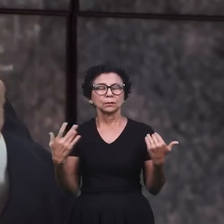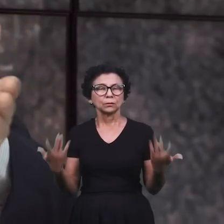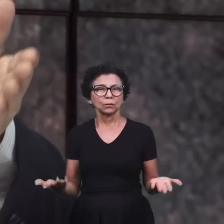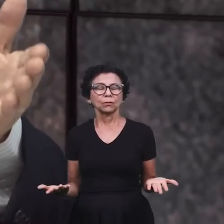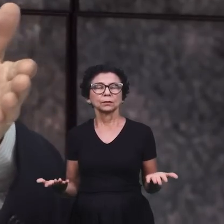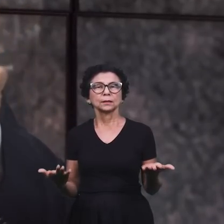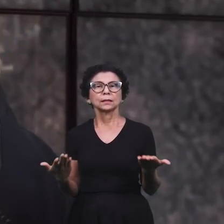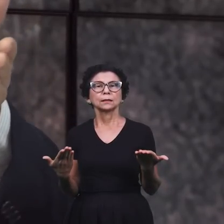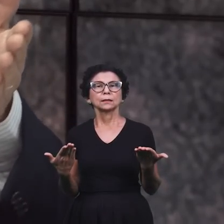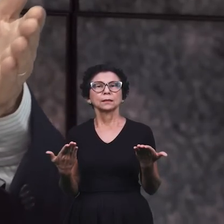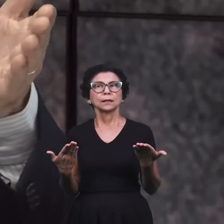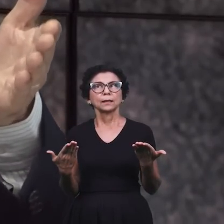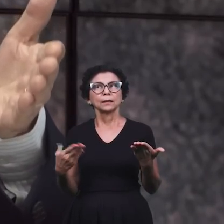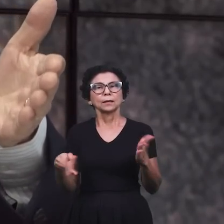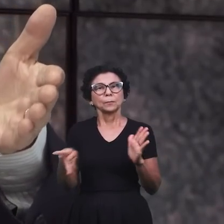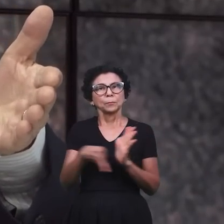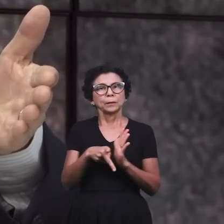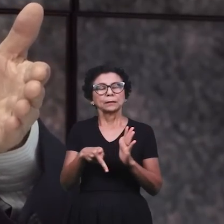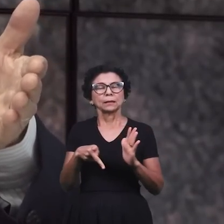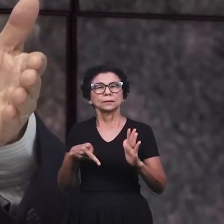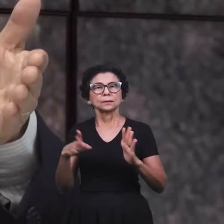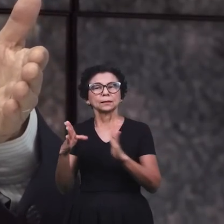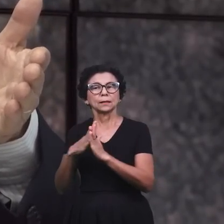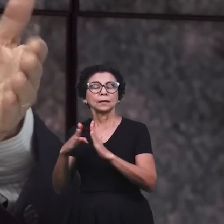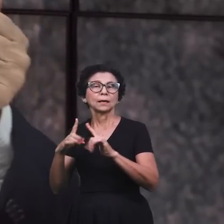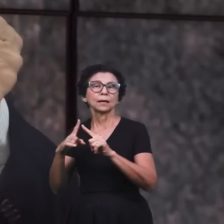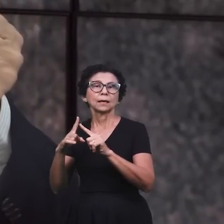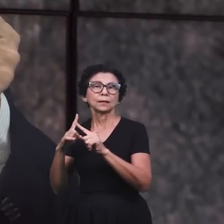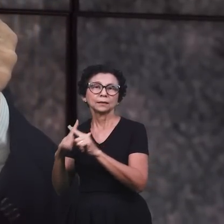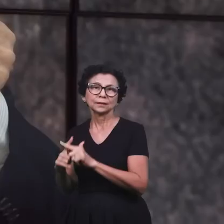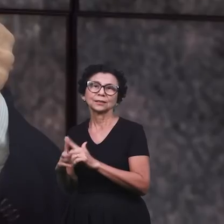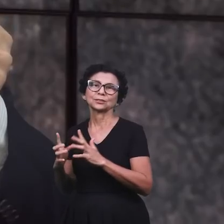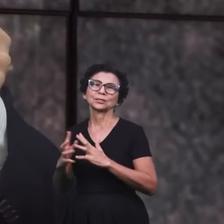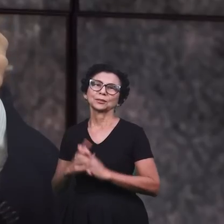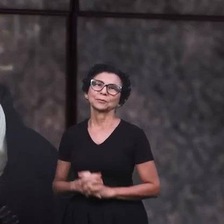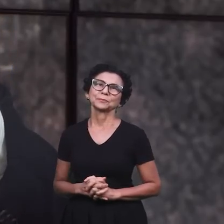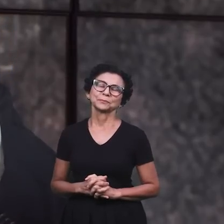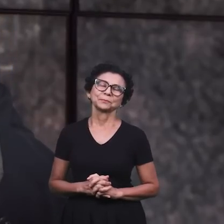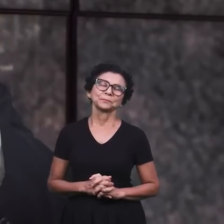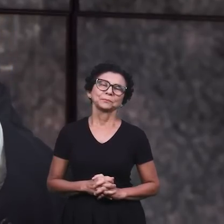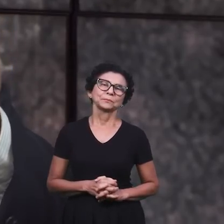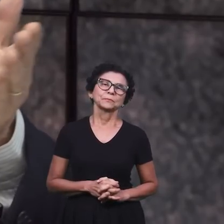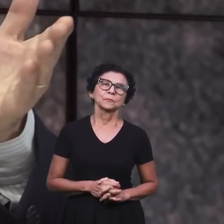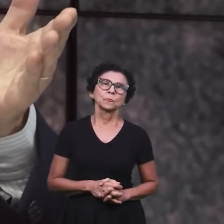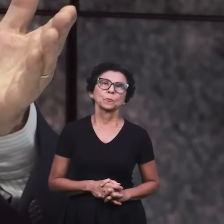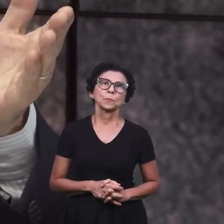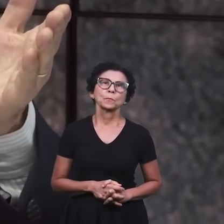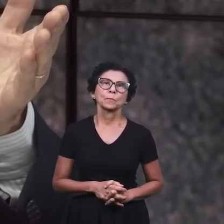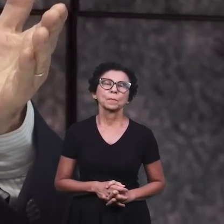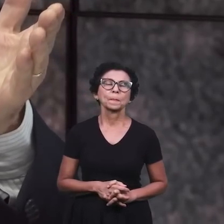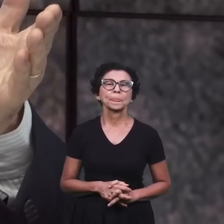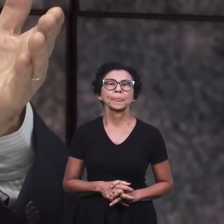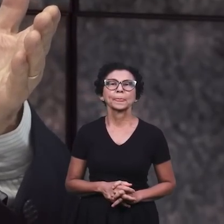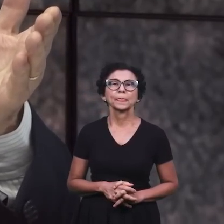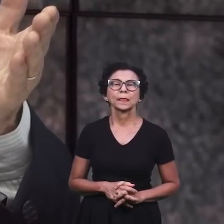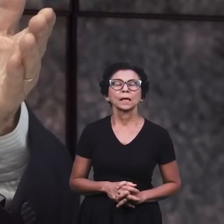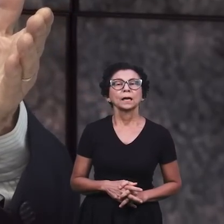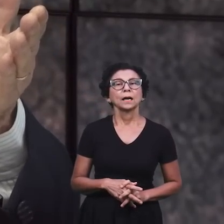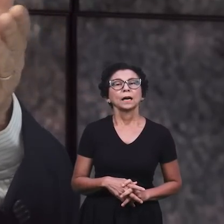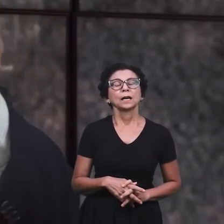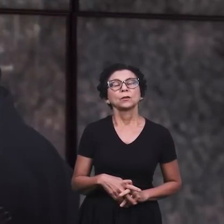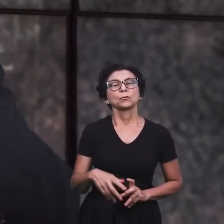Portanto, é neste momento, o pastor Serlon disse aqui, que houve a primeira referência à